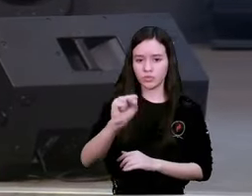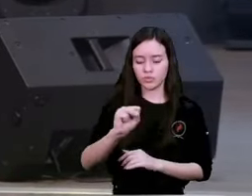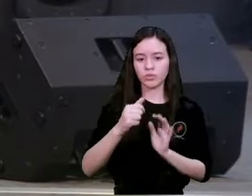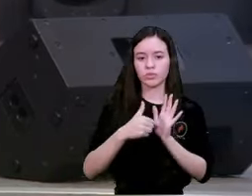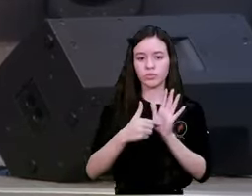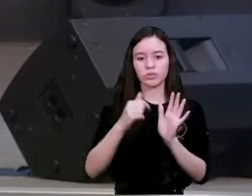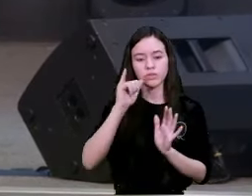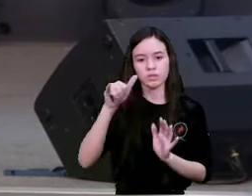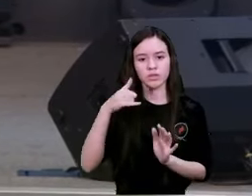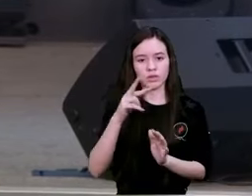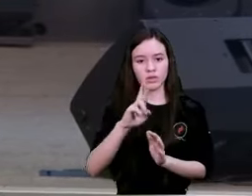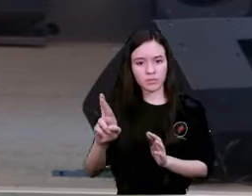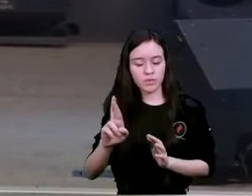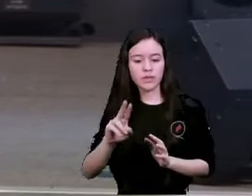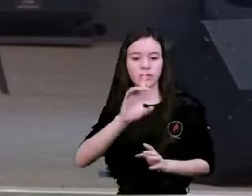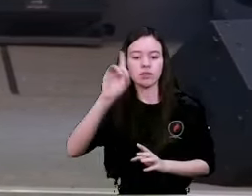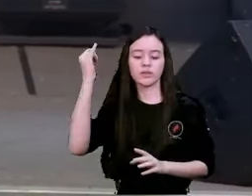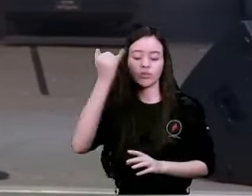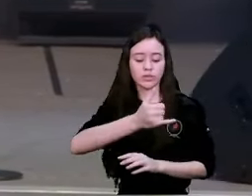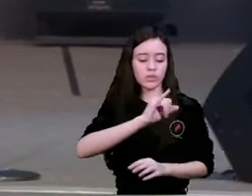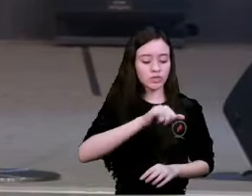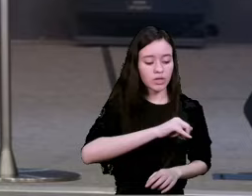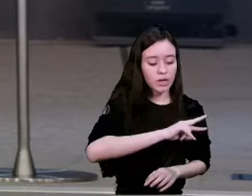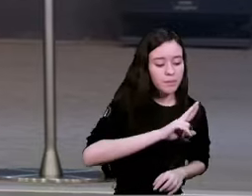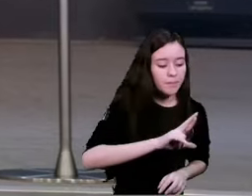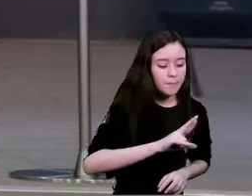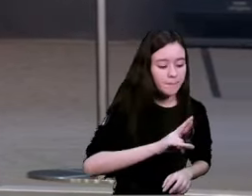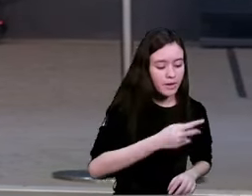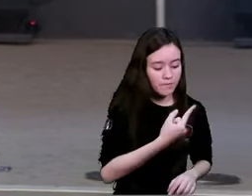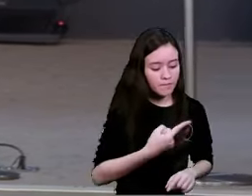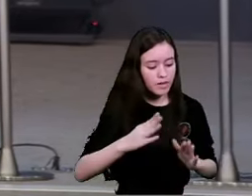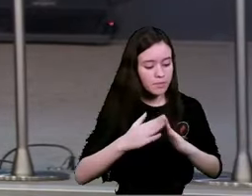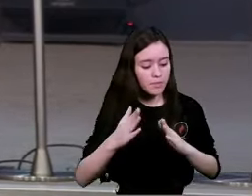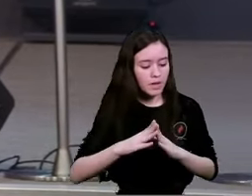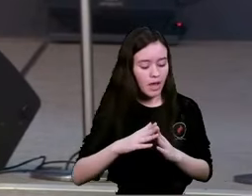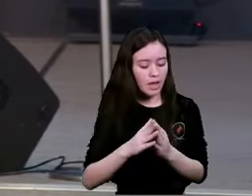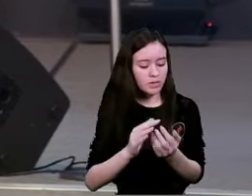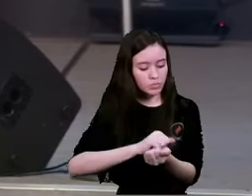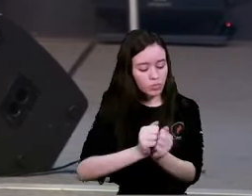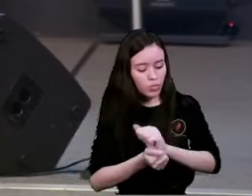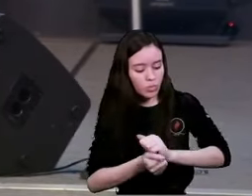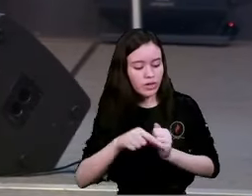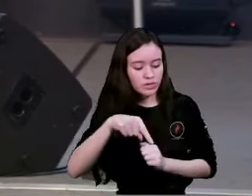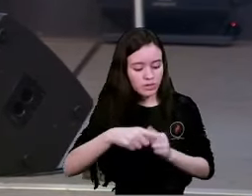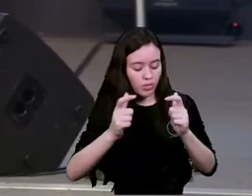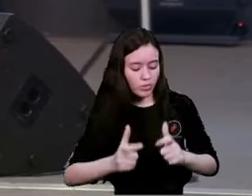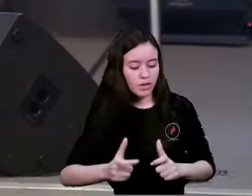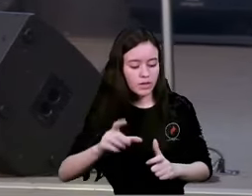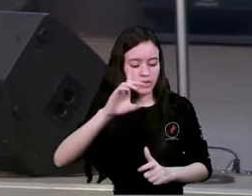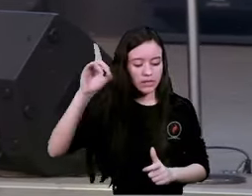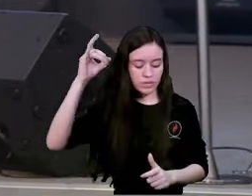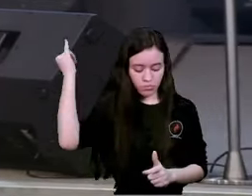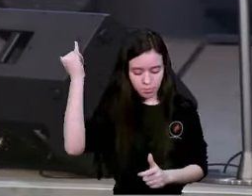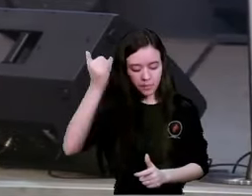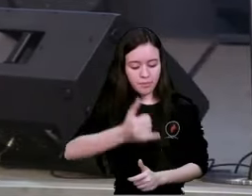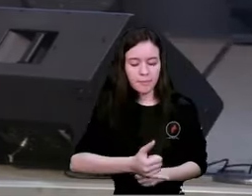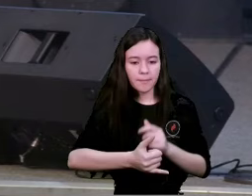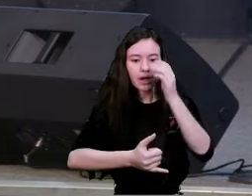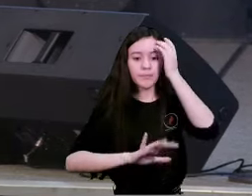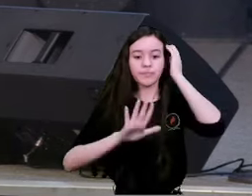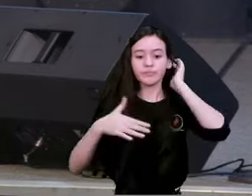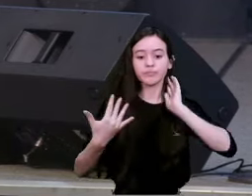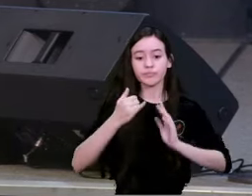de Jeremias, Deus disse: Jeremias, desce à casa do oleiro e lá eu te farei ouvir as minhas palavras.